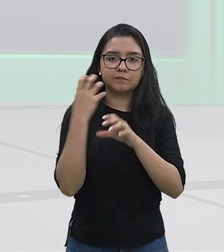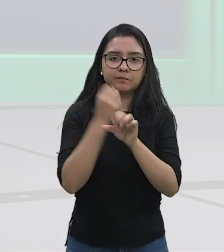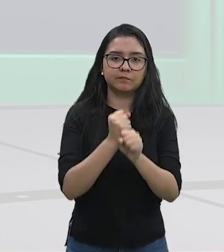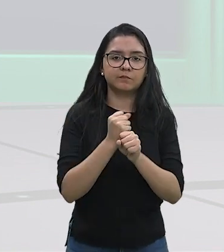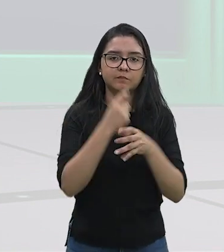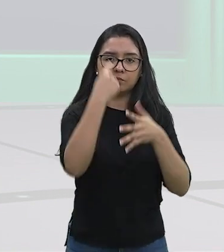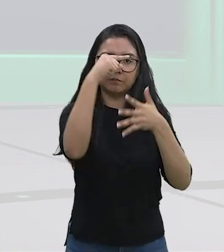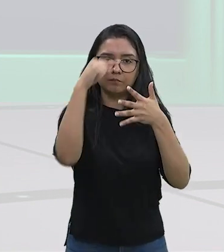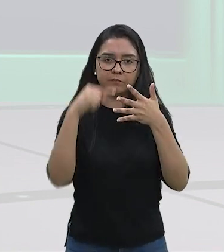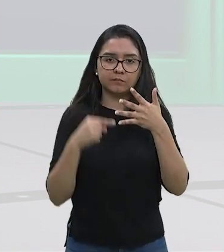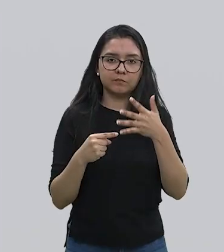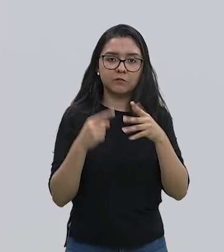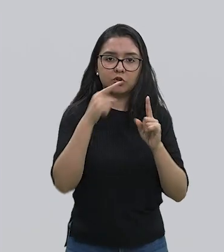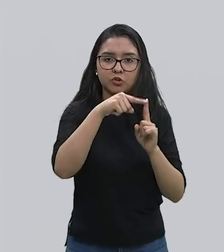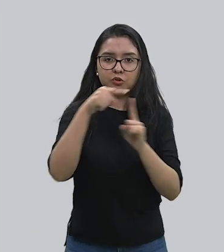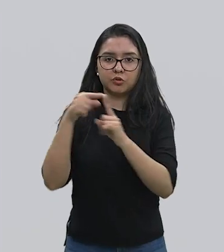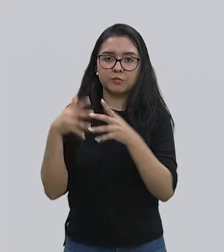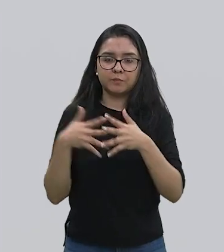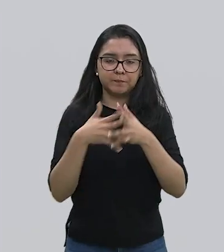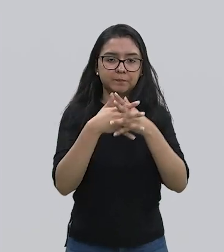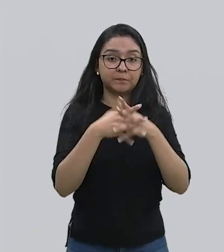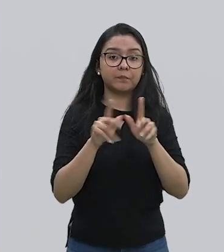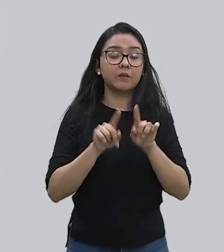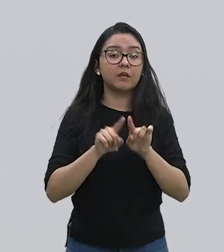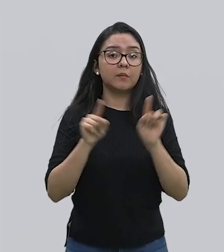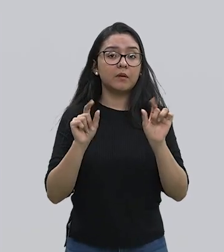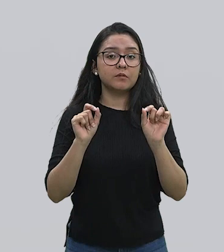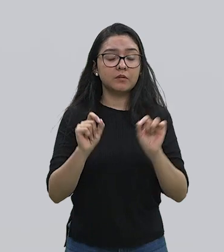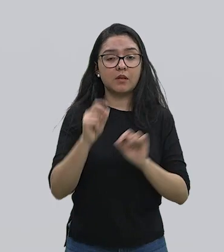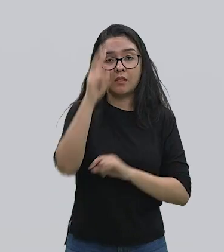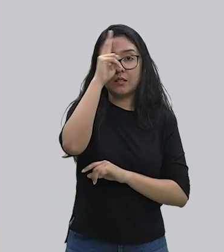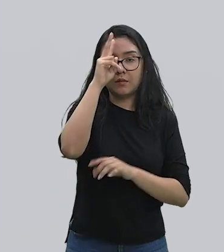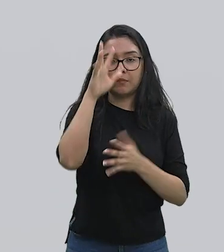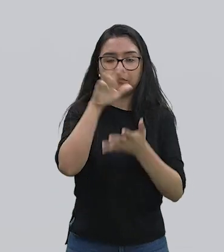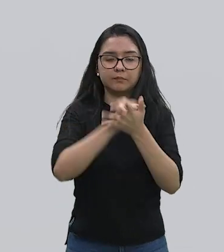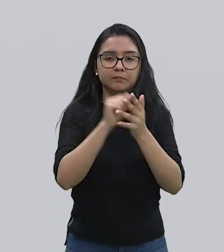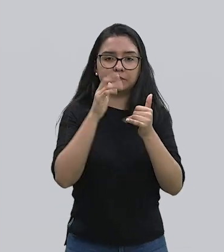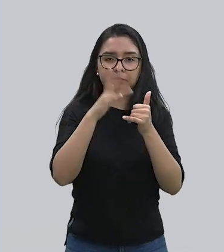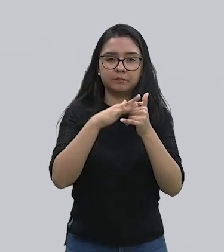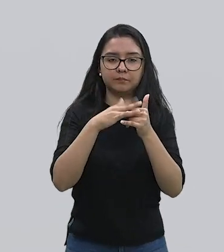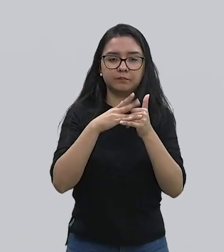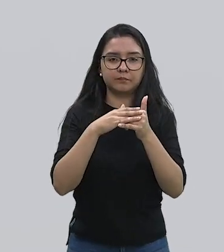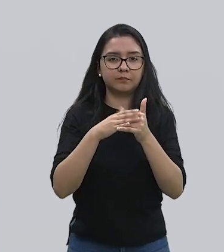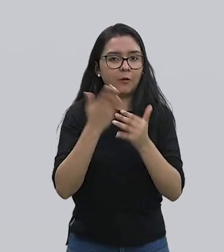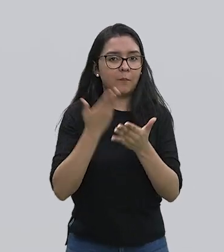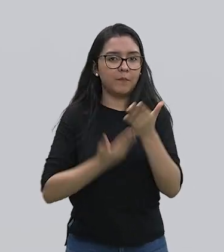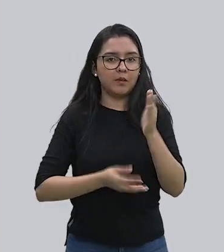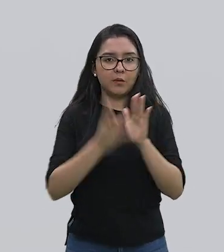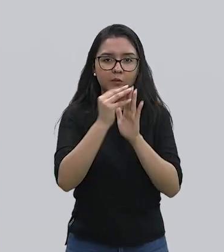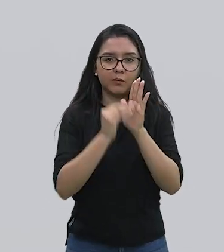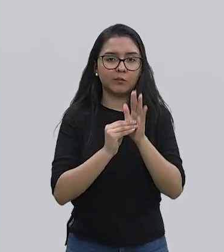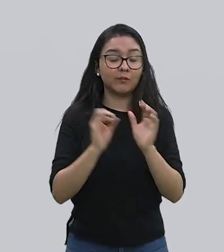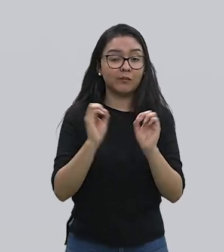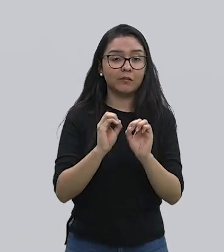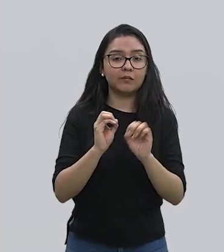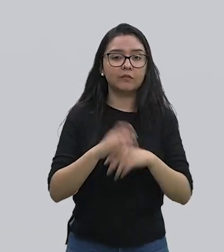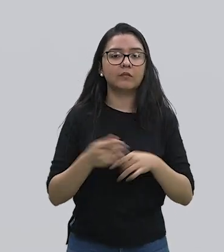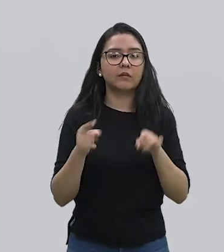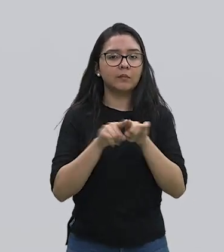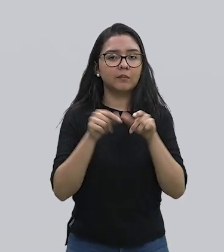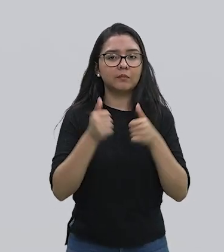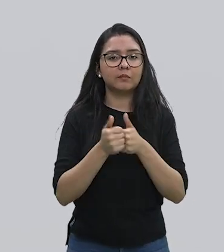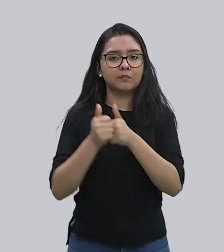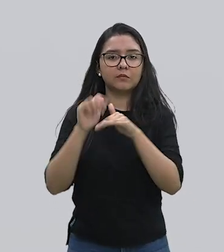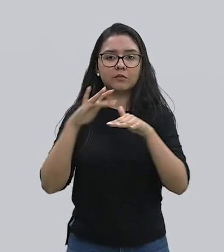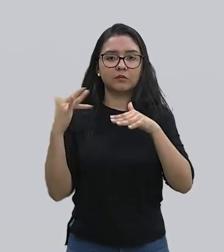esses tecidos. Ah, mas não se esqueça de se inscrever aqui no nosso canal no YouTube para não perder mais nenhuma aula e também de seguir a